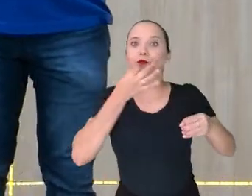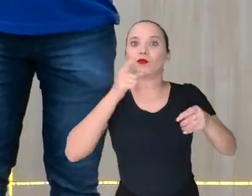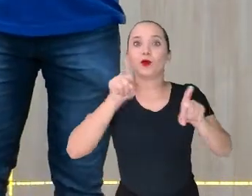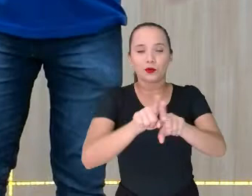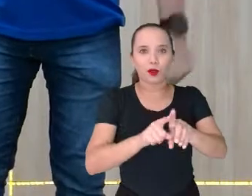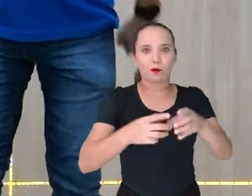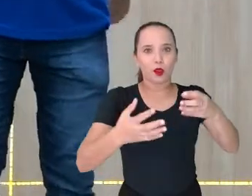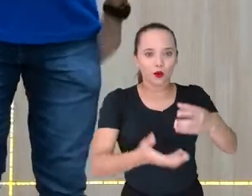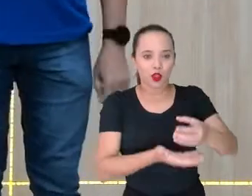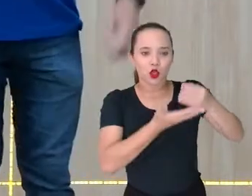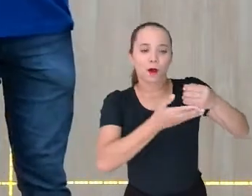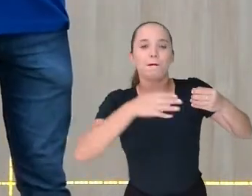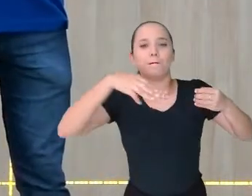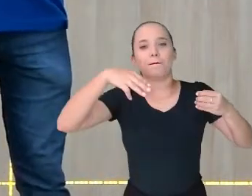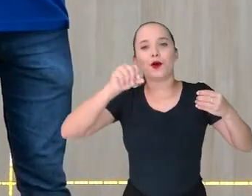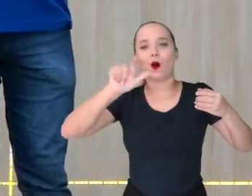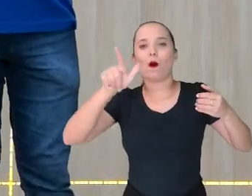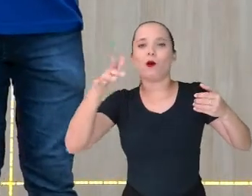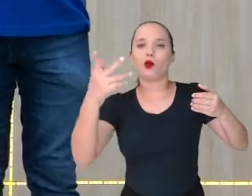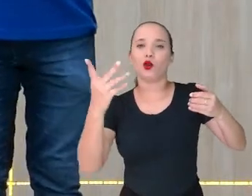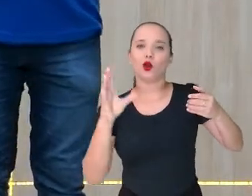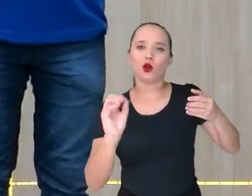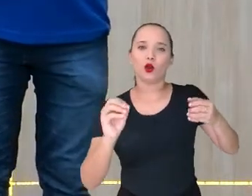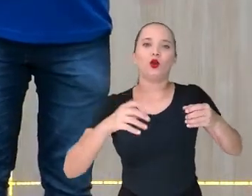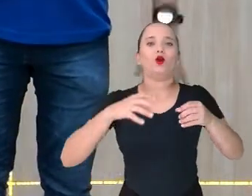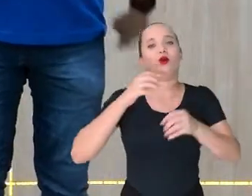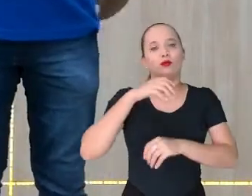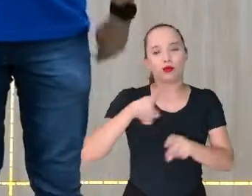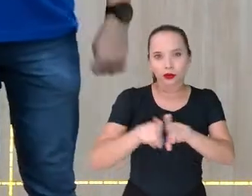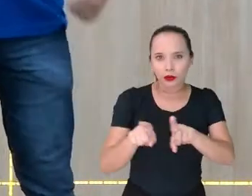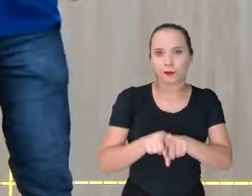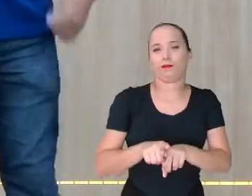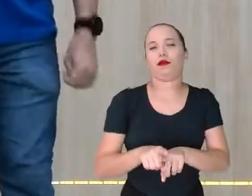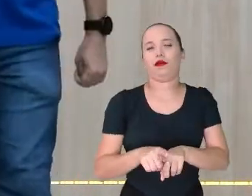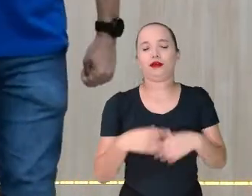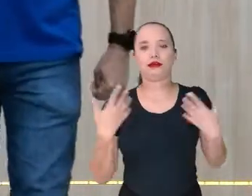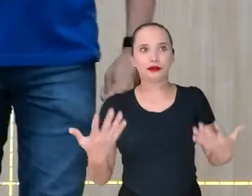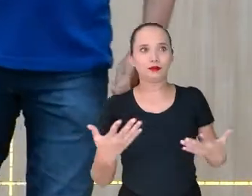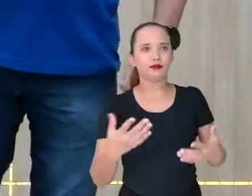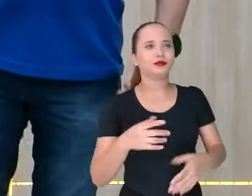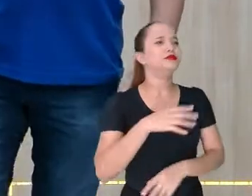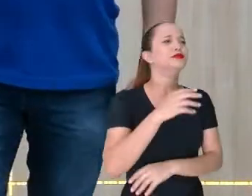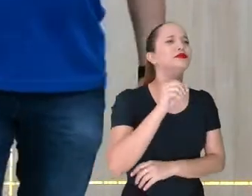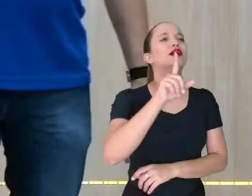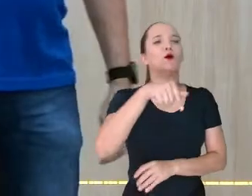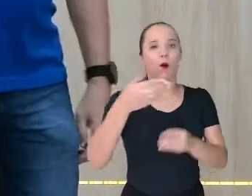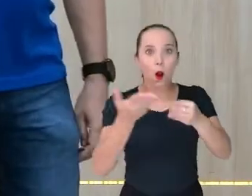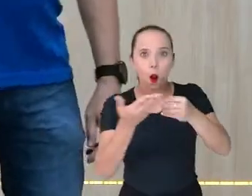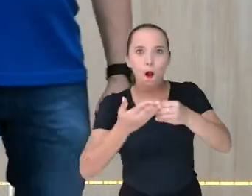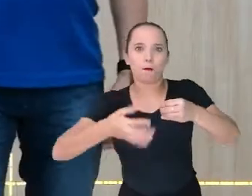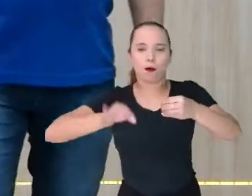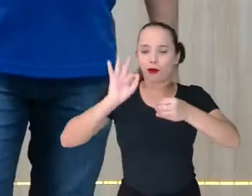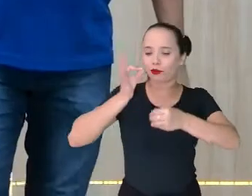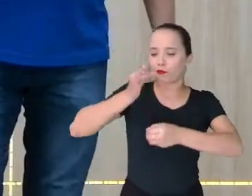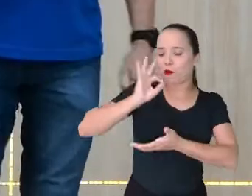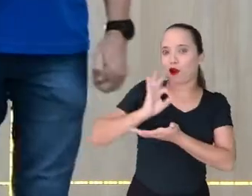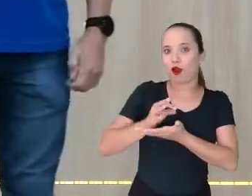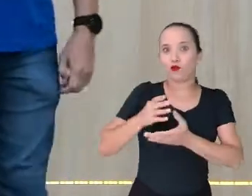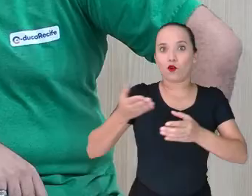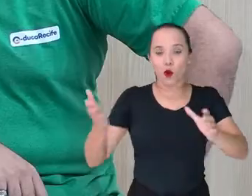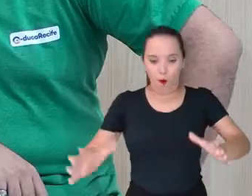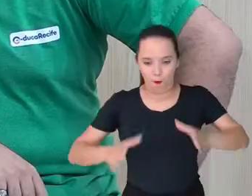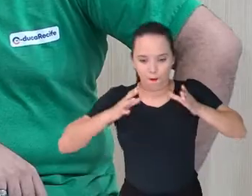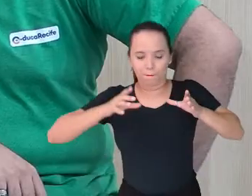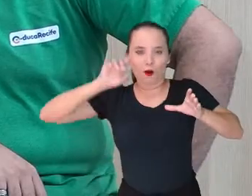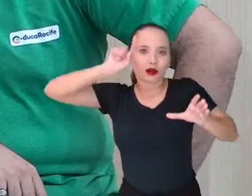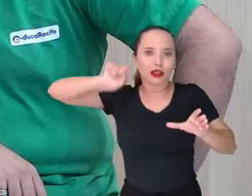extrato de De tomate. tomate. Aham. Eita, e o Ora, pote melhor de copo que tinha sorvete? pra tomar Ai, um cafezinho. Hein? Oxa. De requeijão. O pote de sorvete. Mas